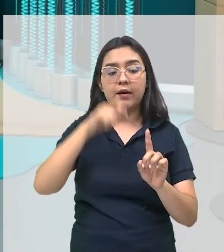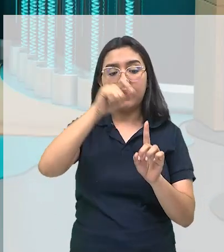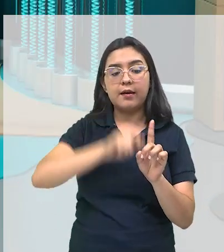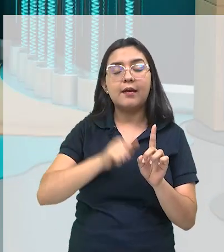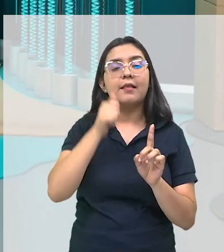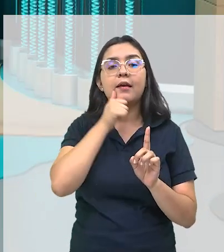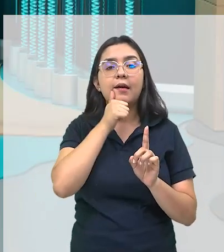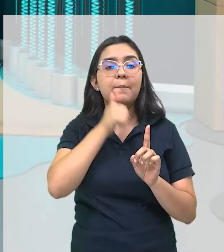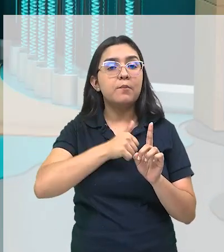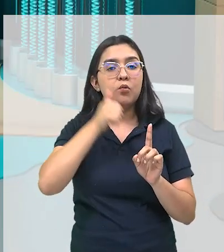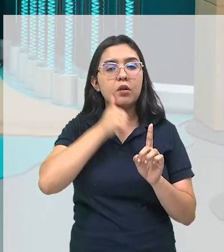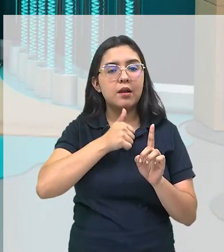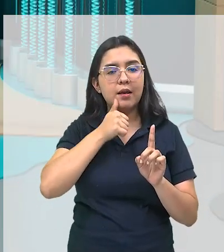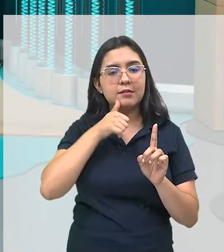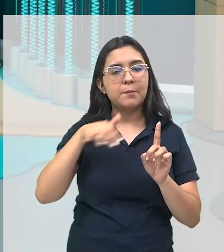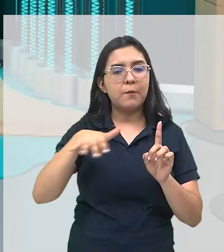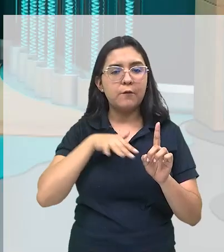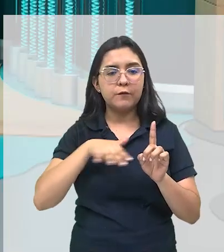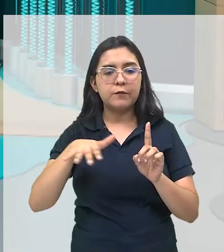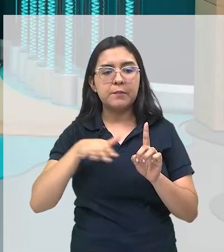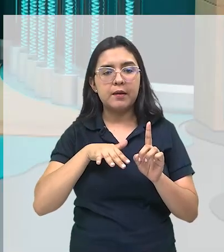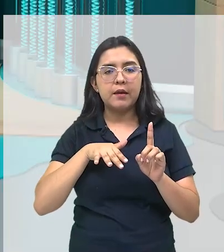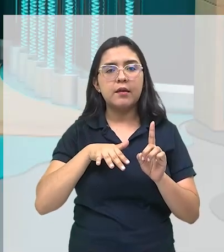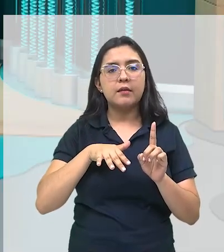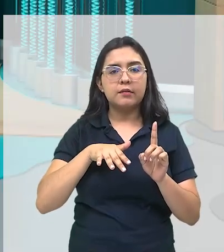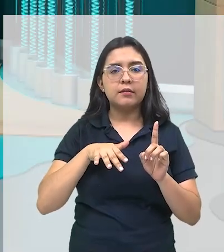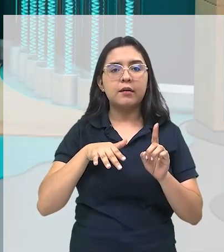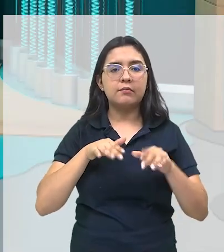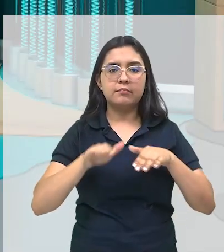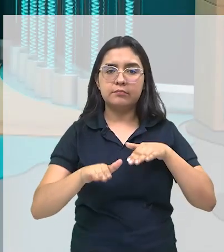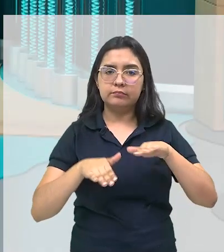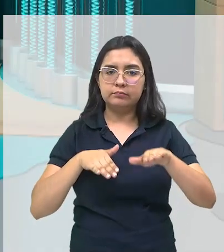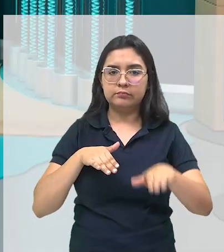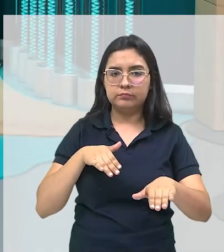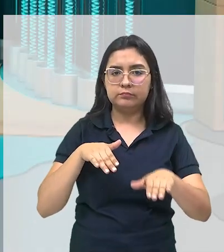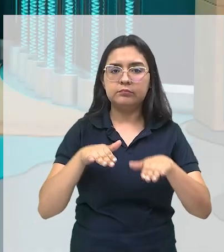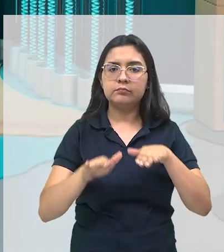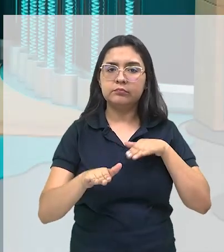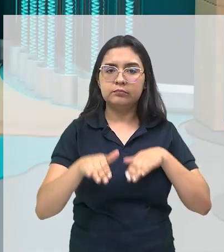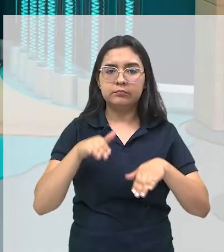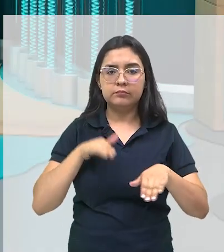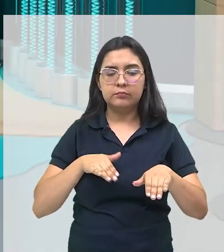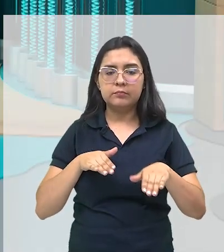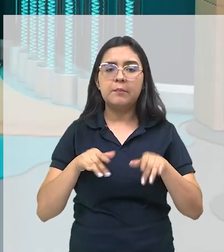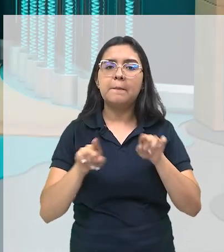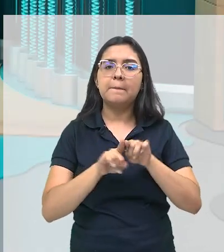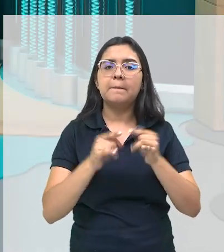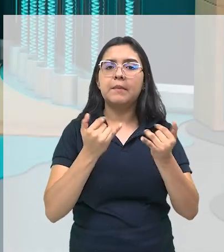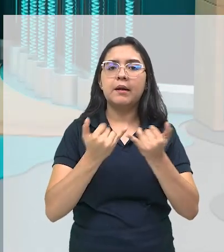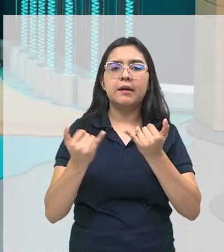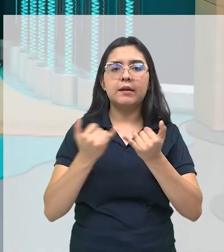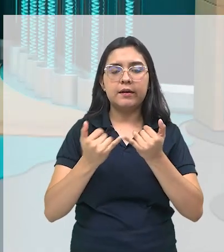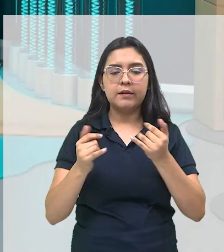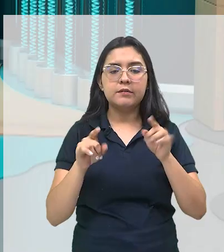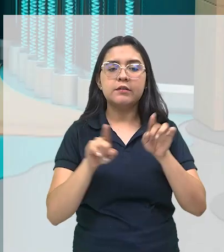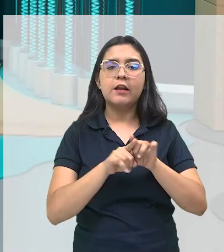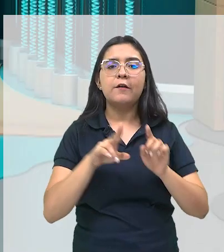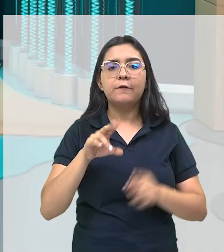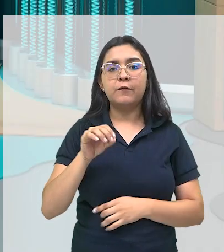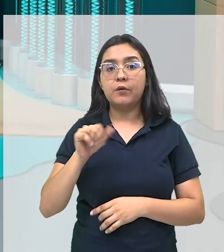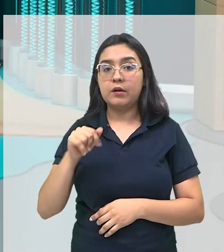se move pela superfície do chão, né? Como se estivesse voando, levitando,